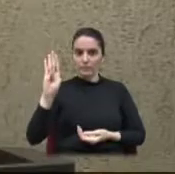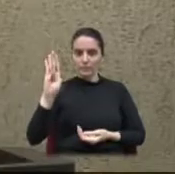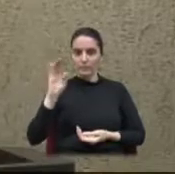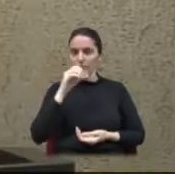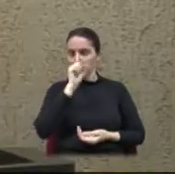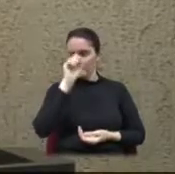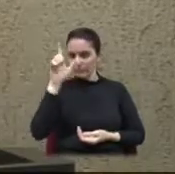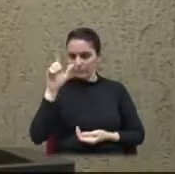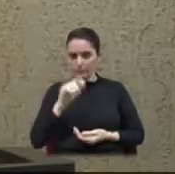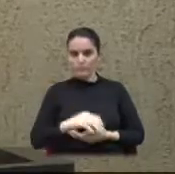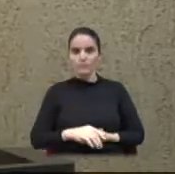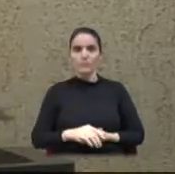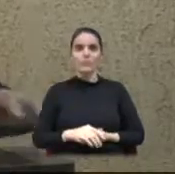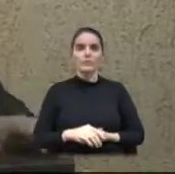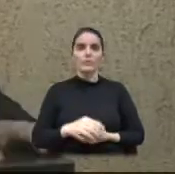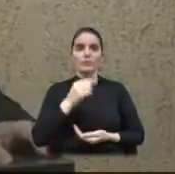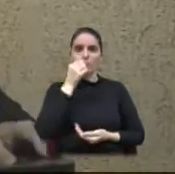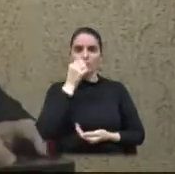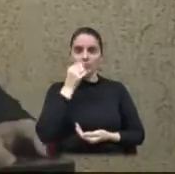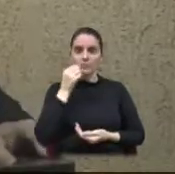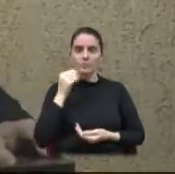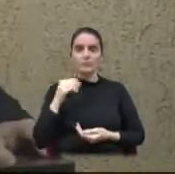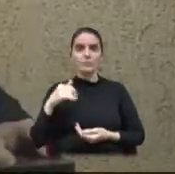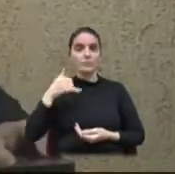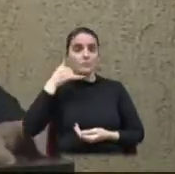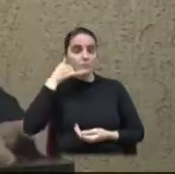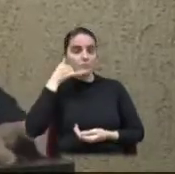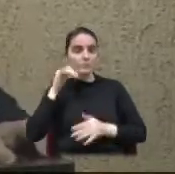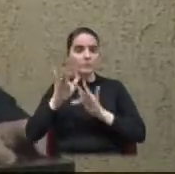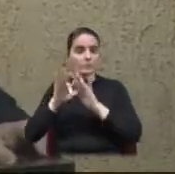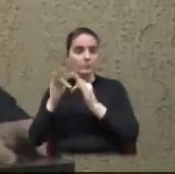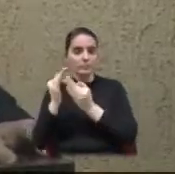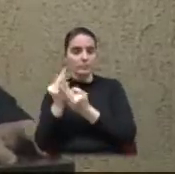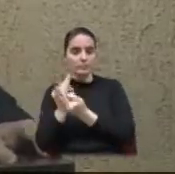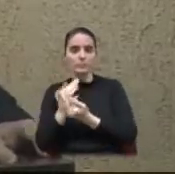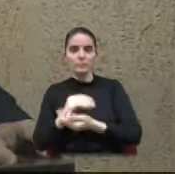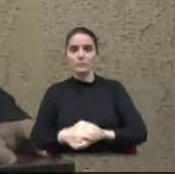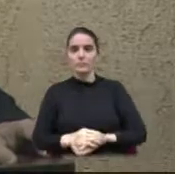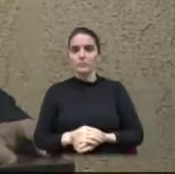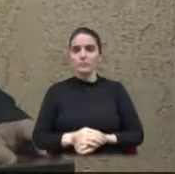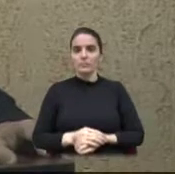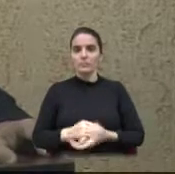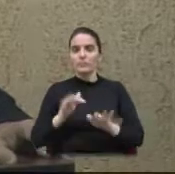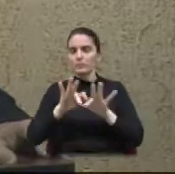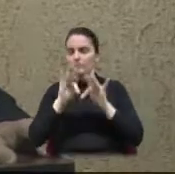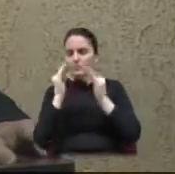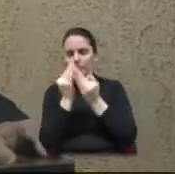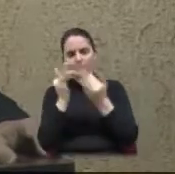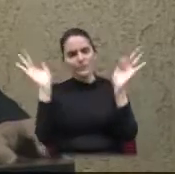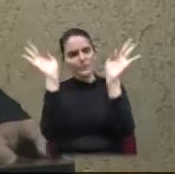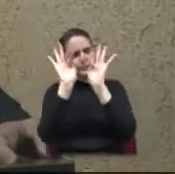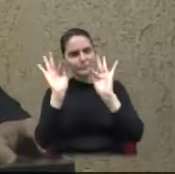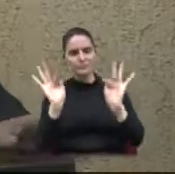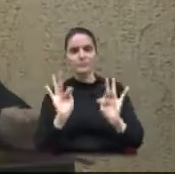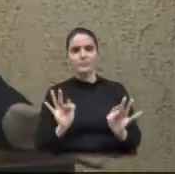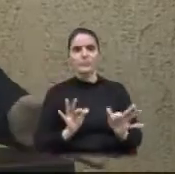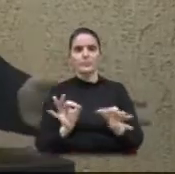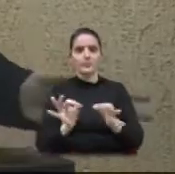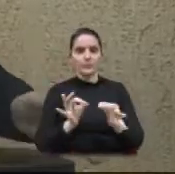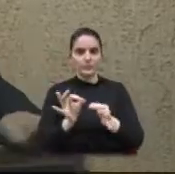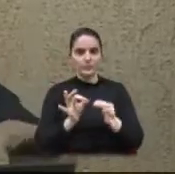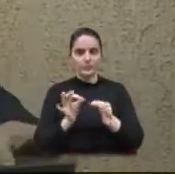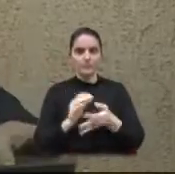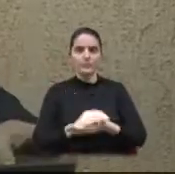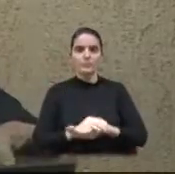contato com os familiares do Dr. Roberto de Andrea e todos ficaram muito felizes com o projeto de instituir